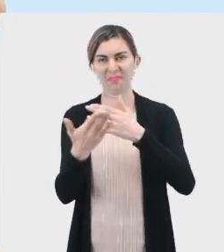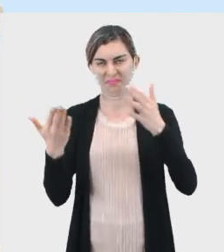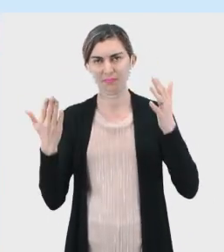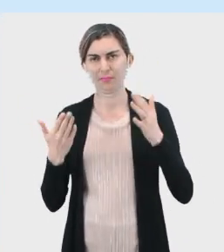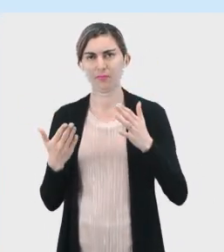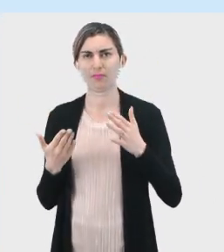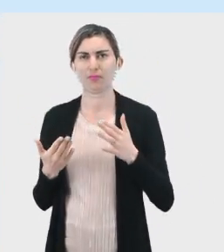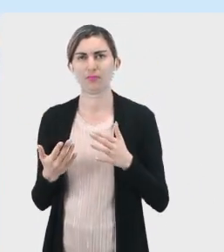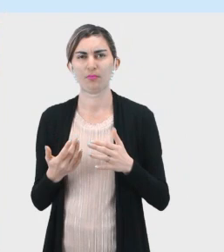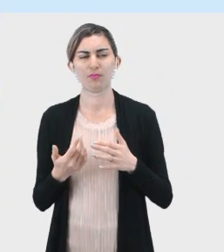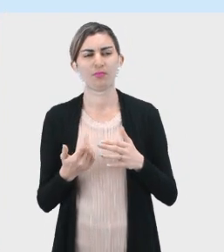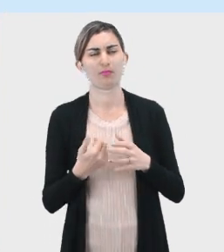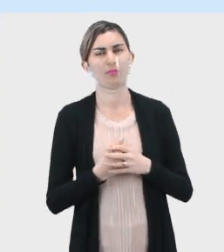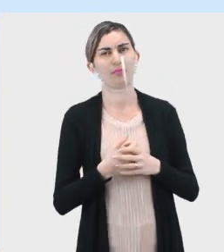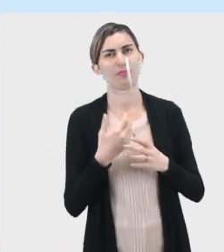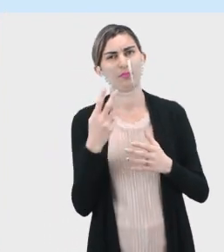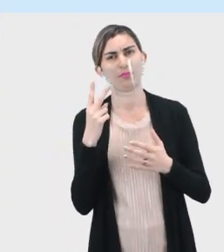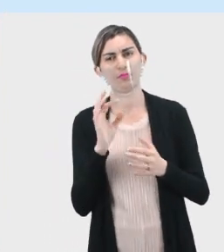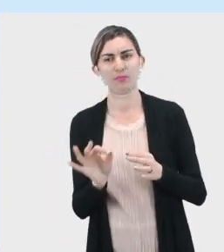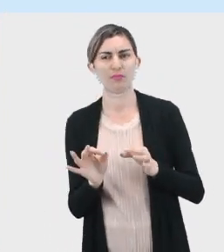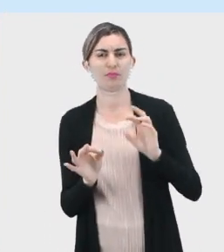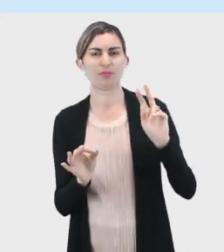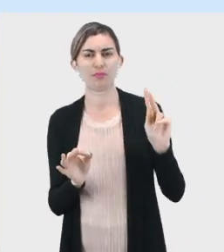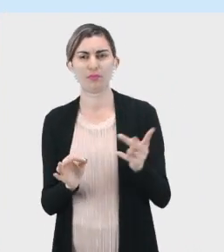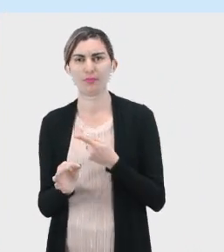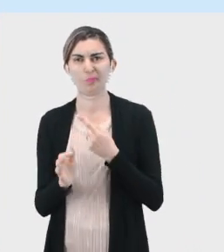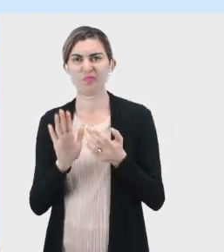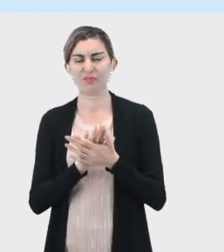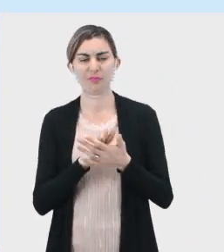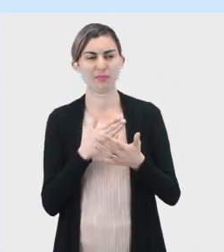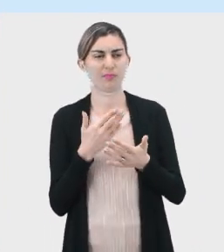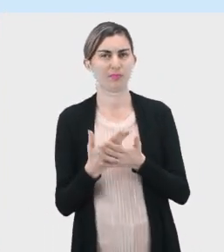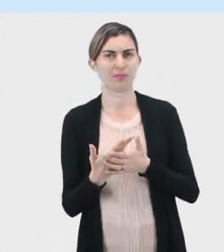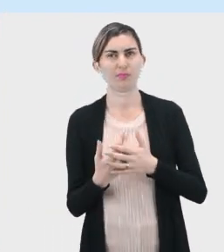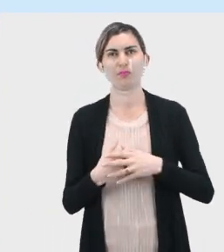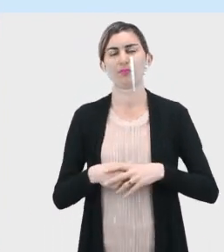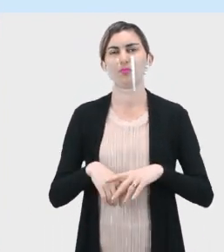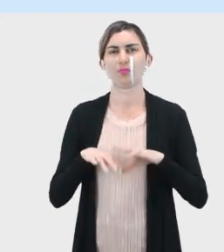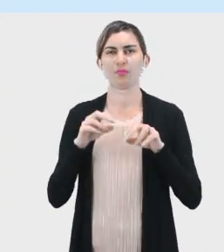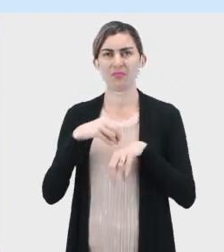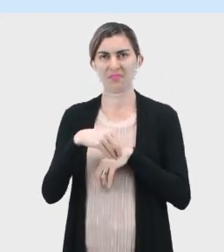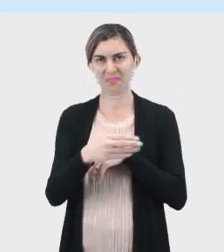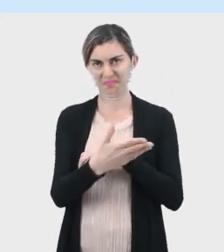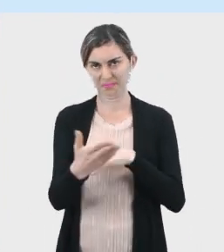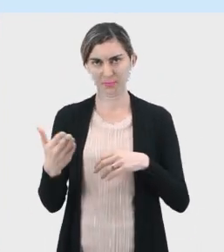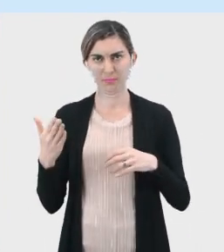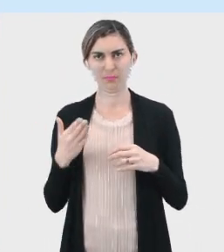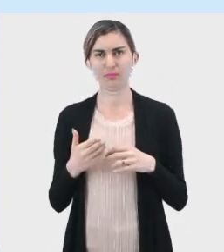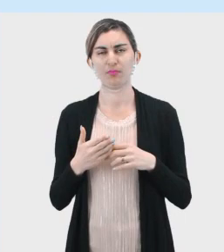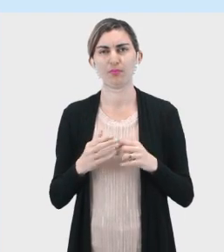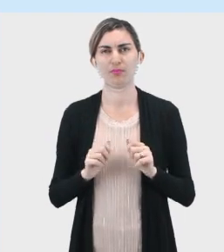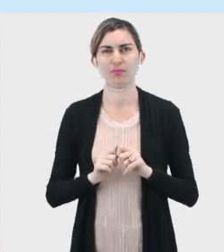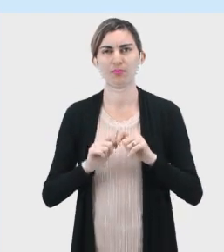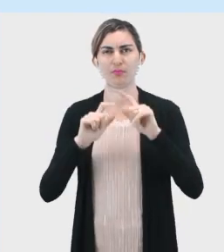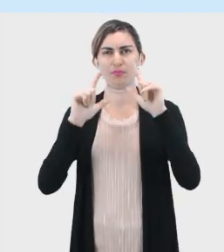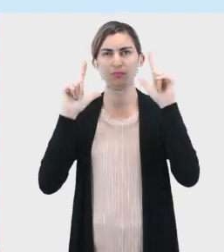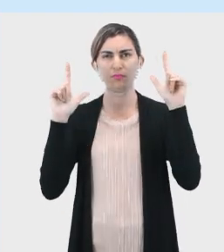or wrong, de certo ou errado na sua interpretação. Segue aí a próxima